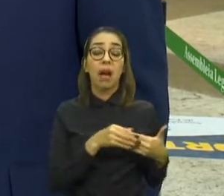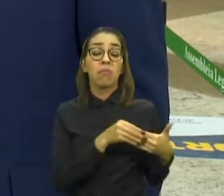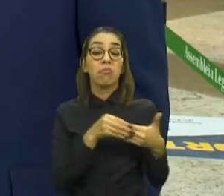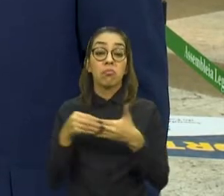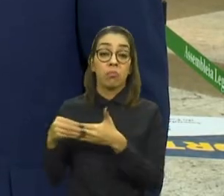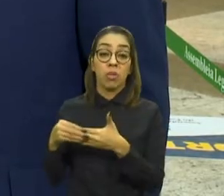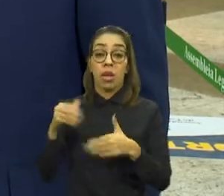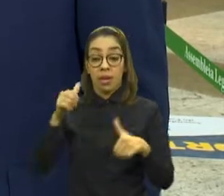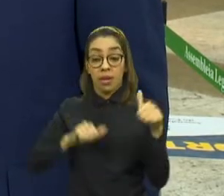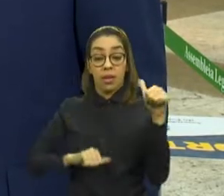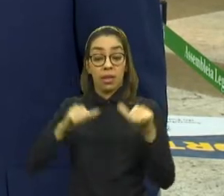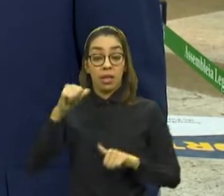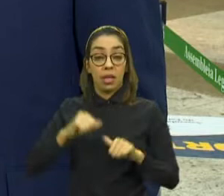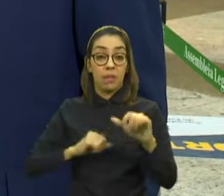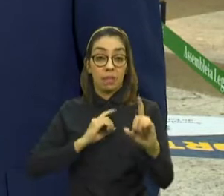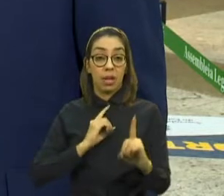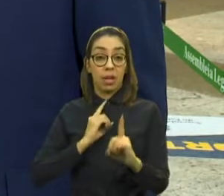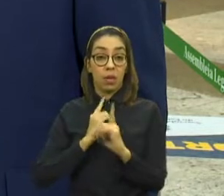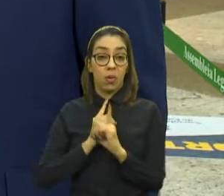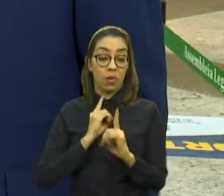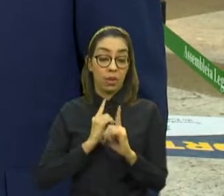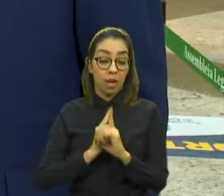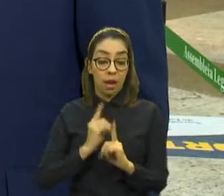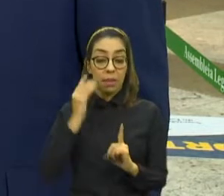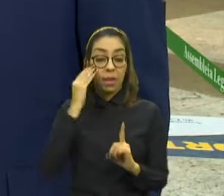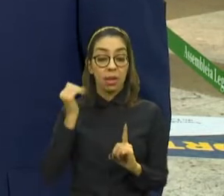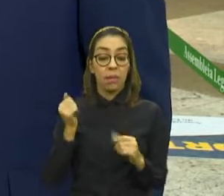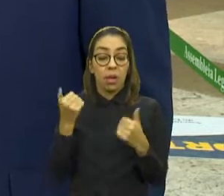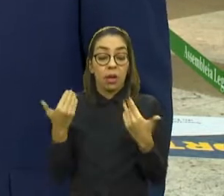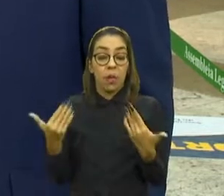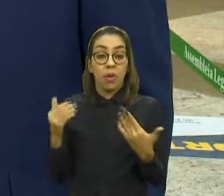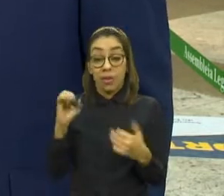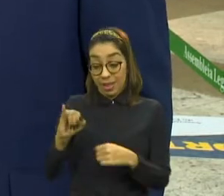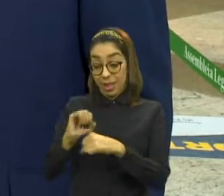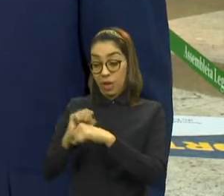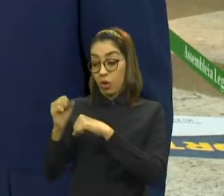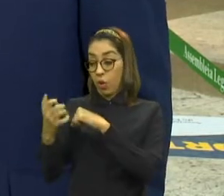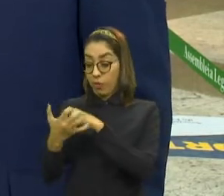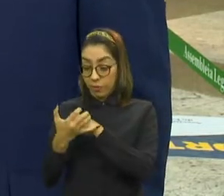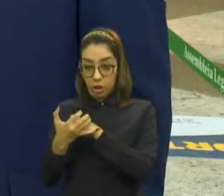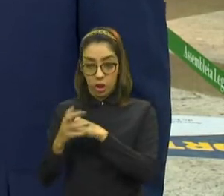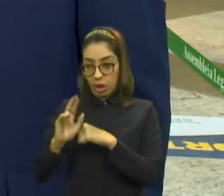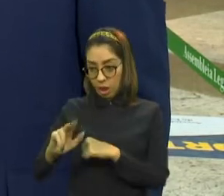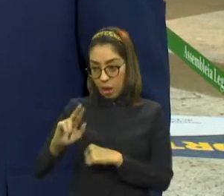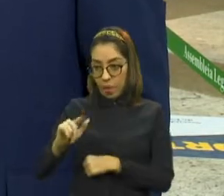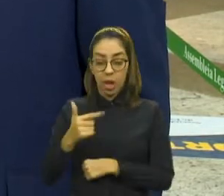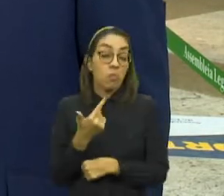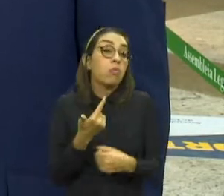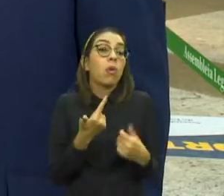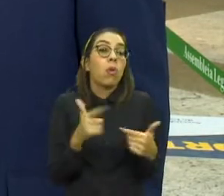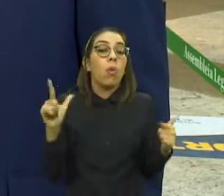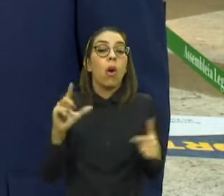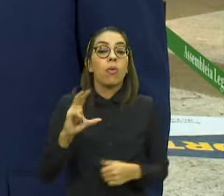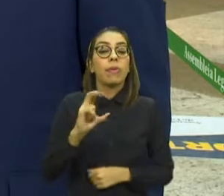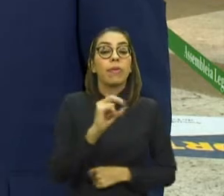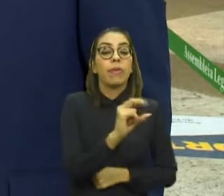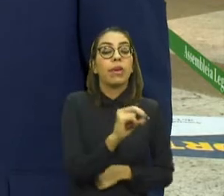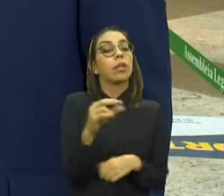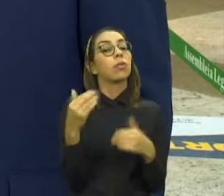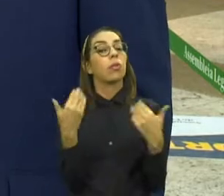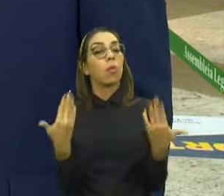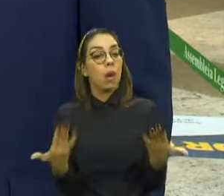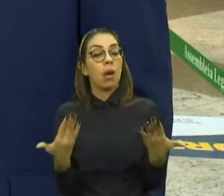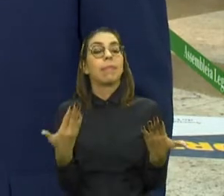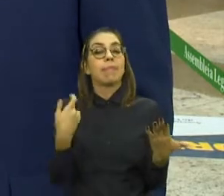de diagnóstico diferencial para se saber ao certo se não é Covid, que tipo de outra outro patógeno que está causando a